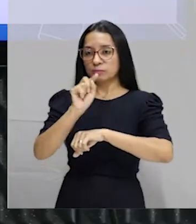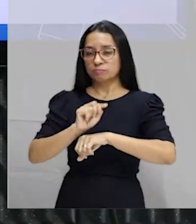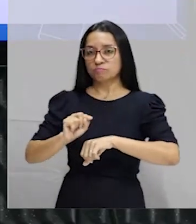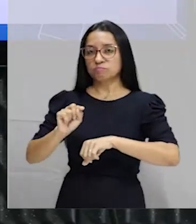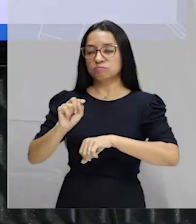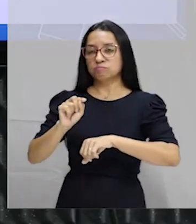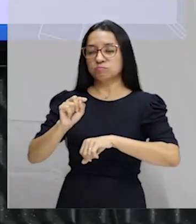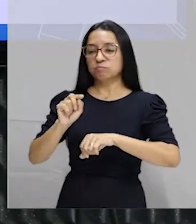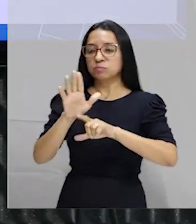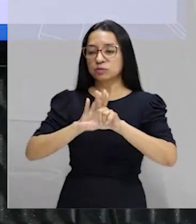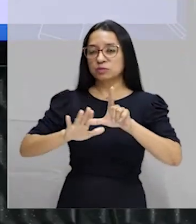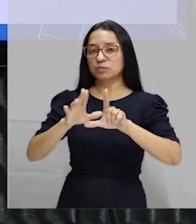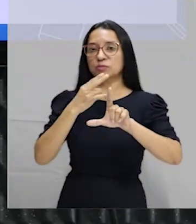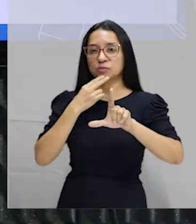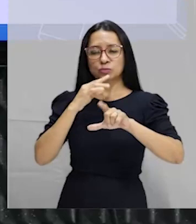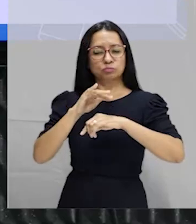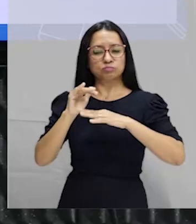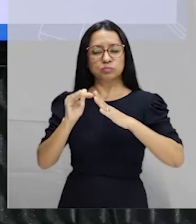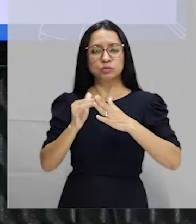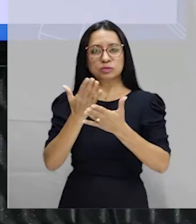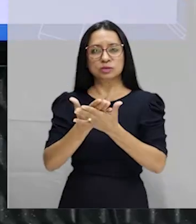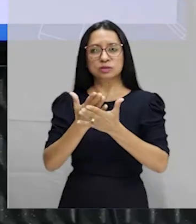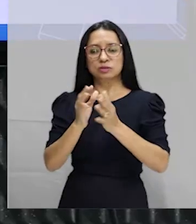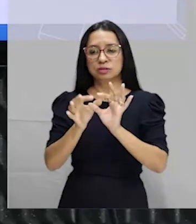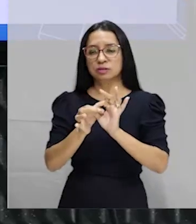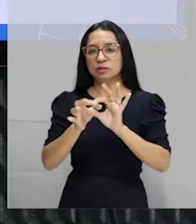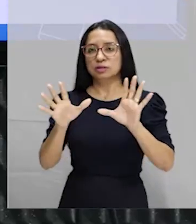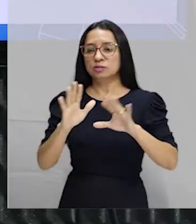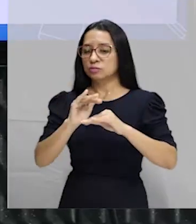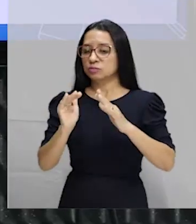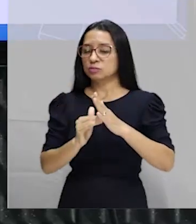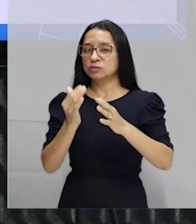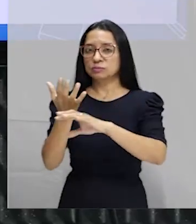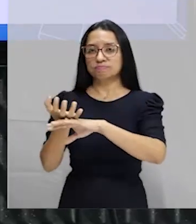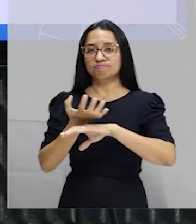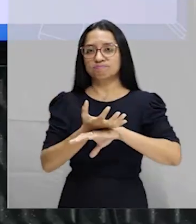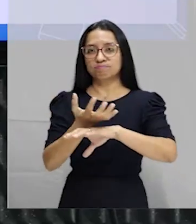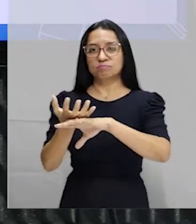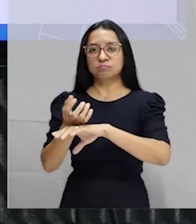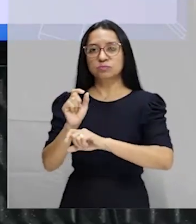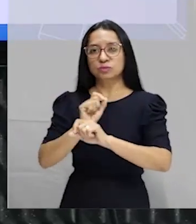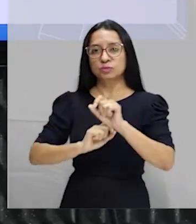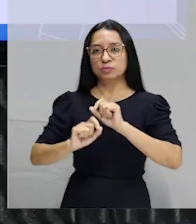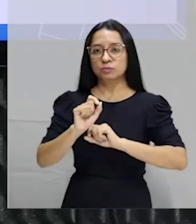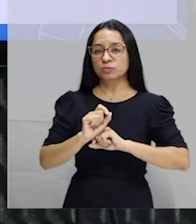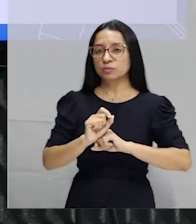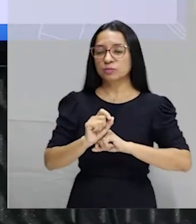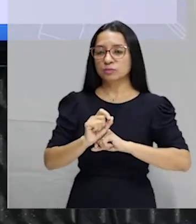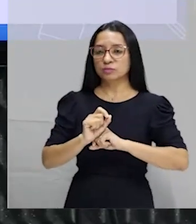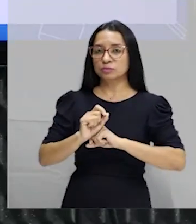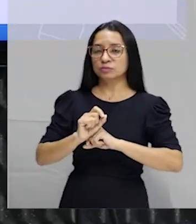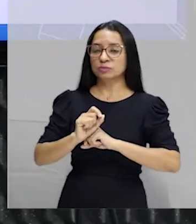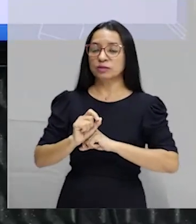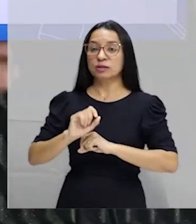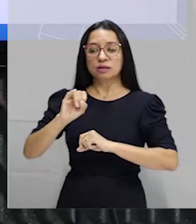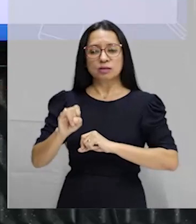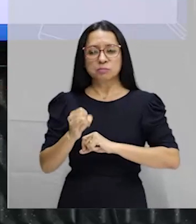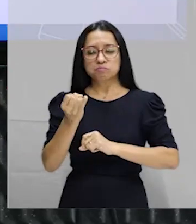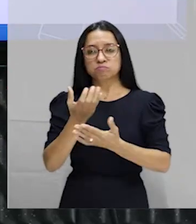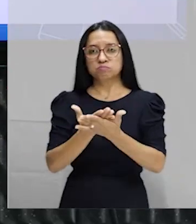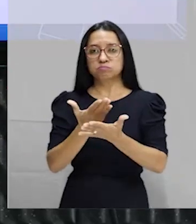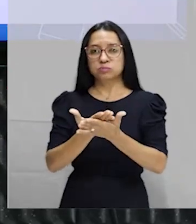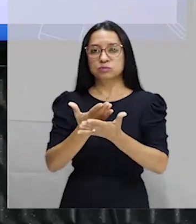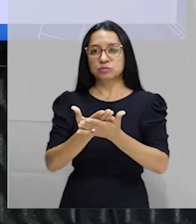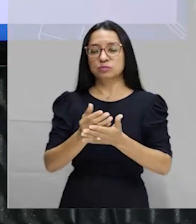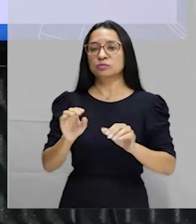Gonçalves Dias, tem todas essas aulas à tua disposição, de todas as disciplinas, tá certo? Para que tu possa aí dar aquele up nos teus estudos. Tem também